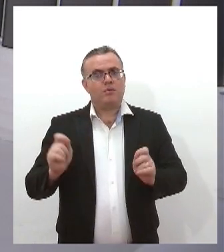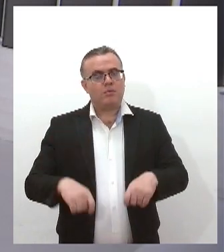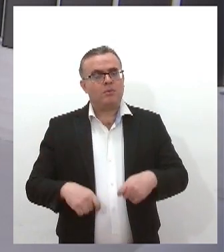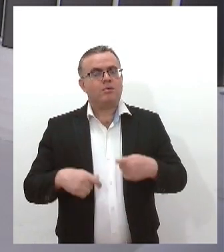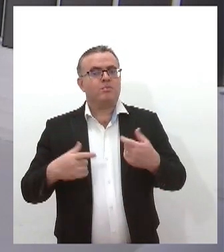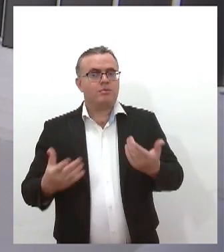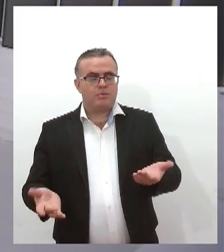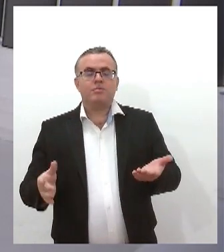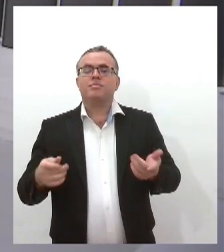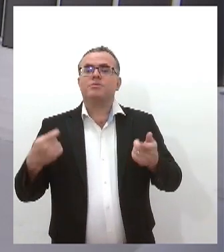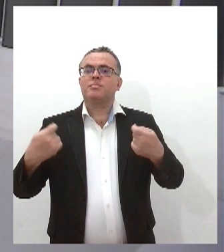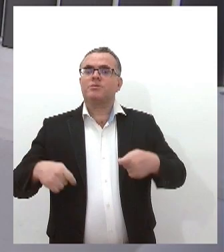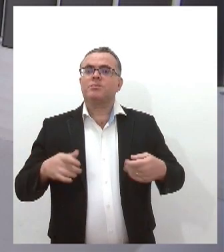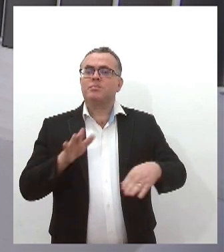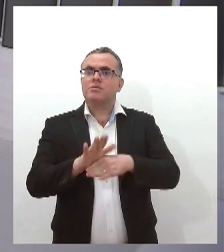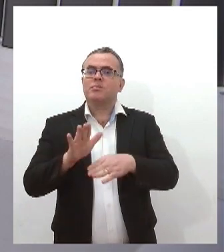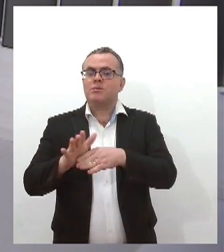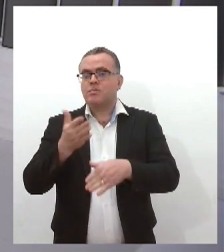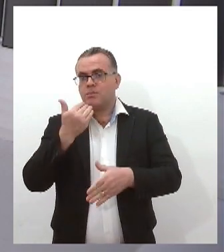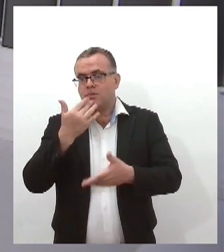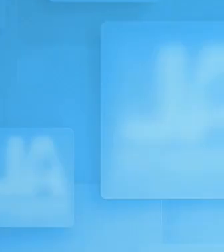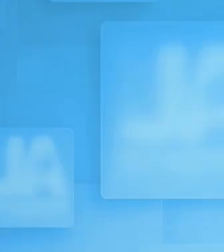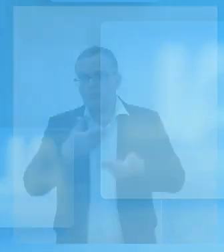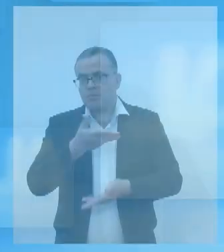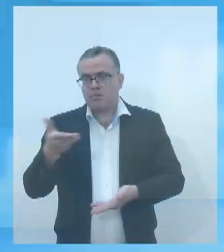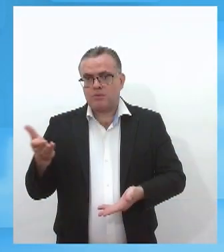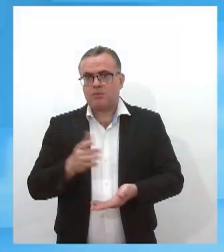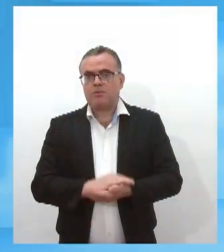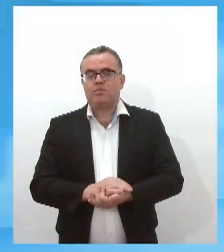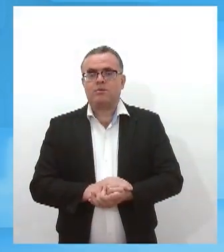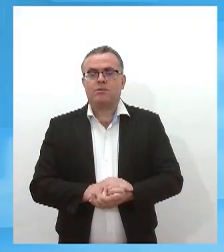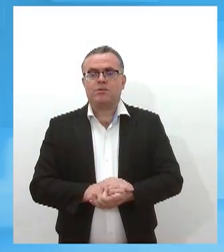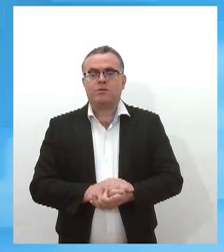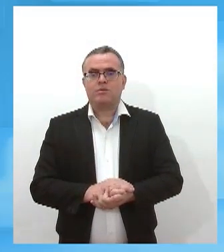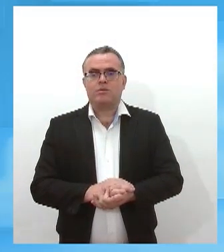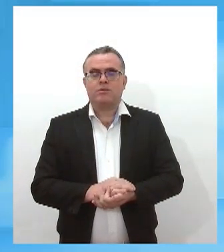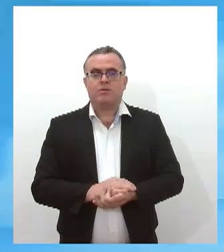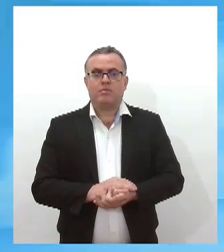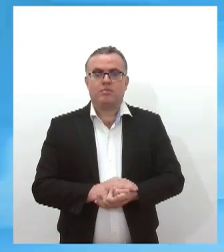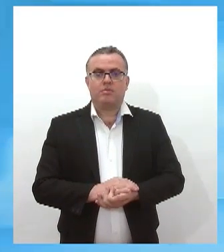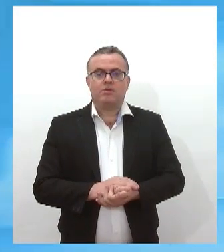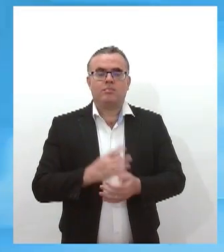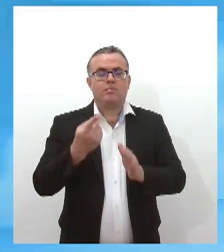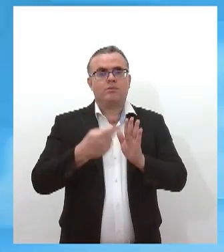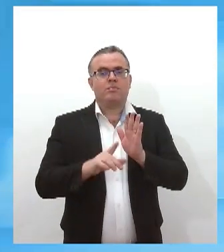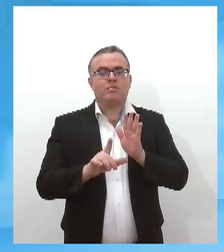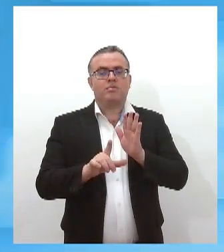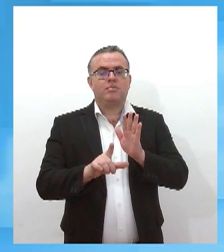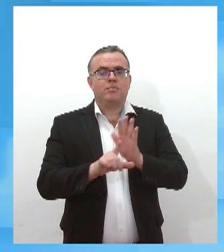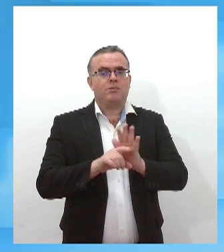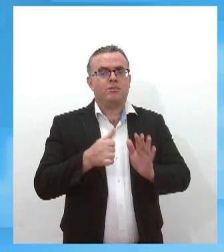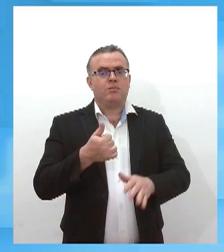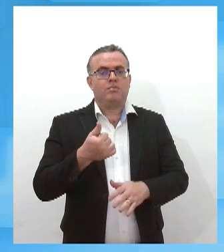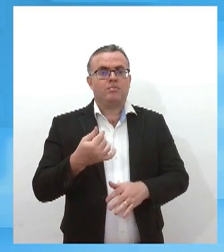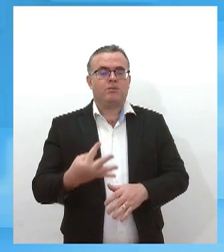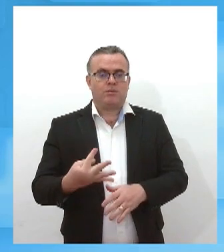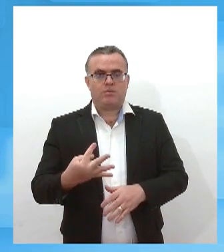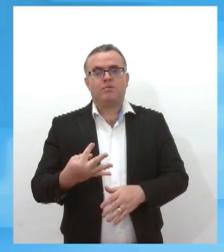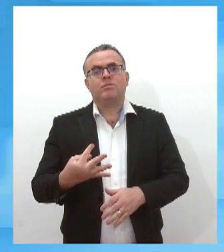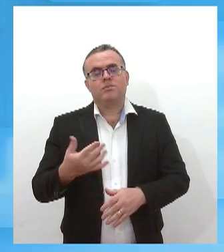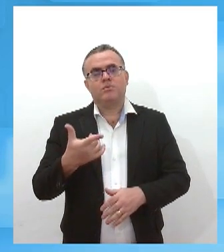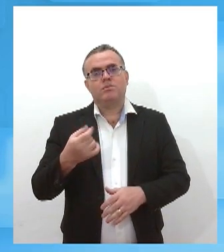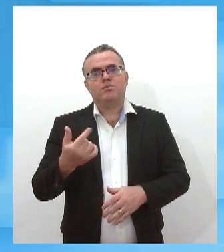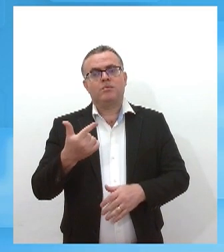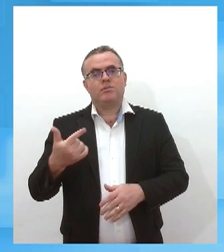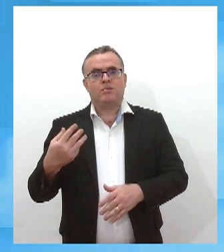necessidades alimentares dessa população. O projeto de lei número 14/2023, de autoria do